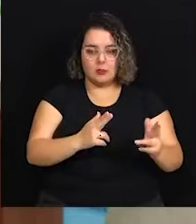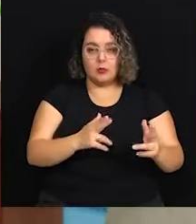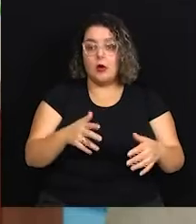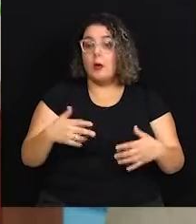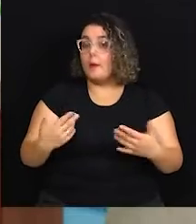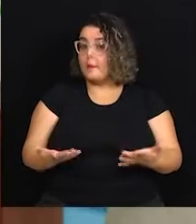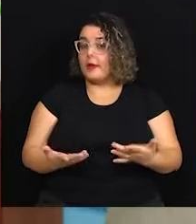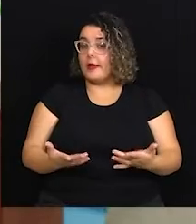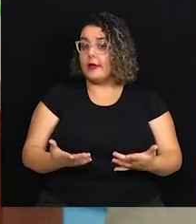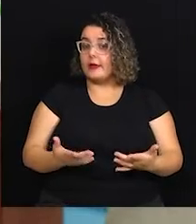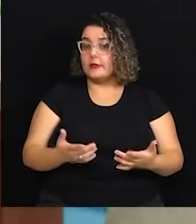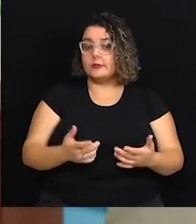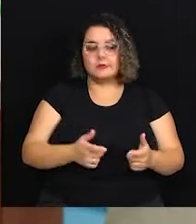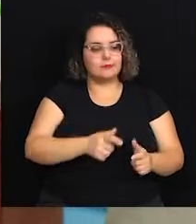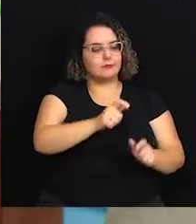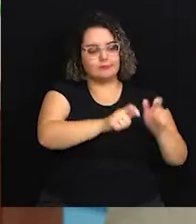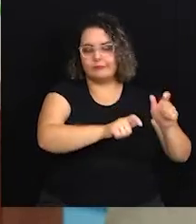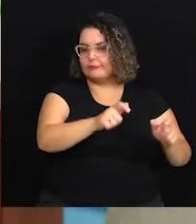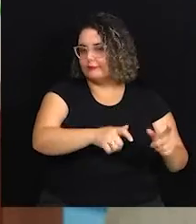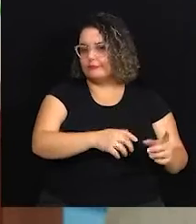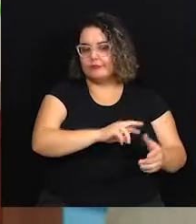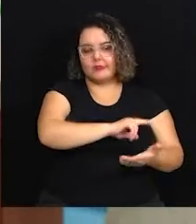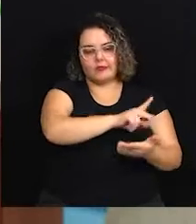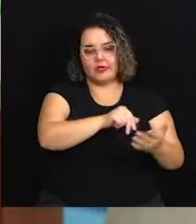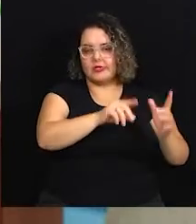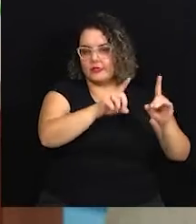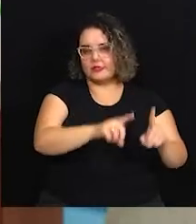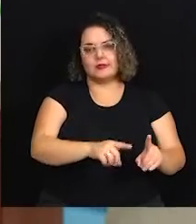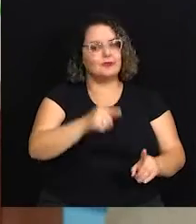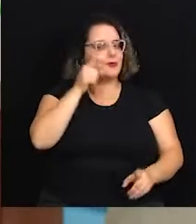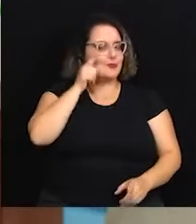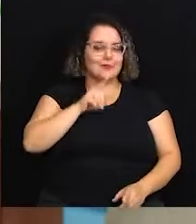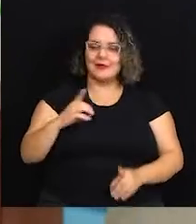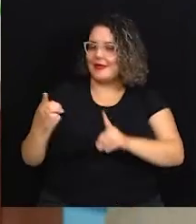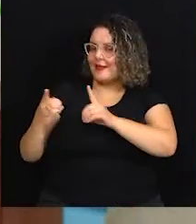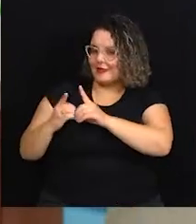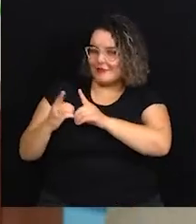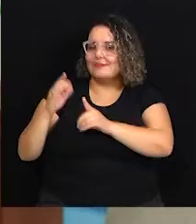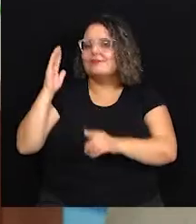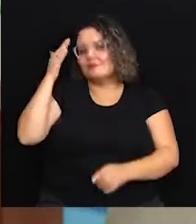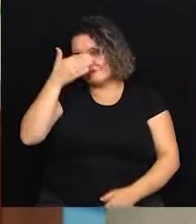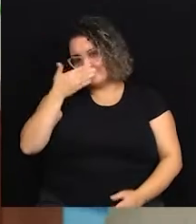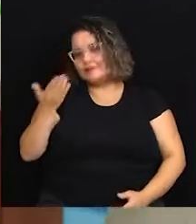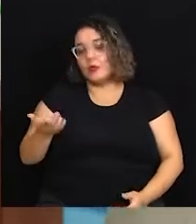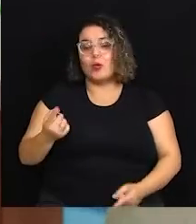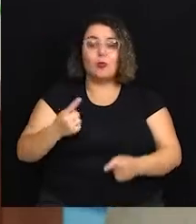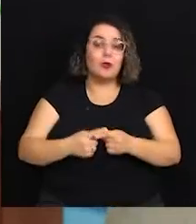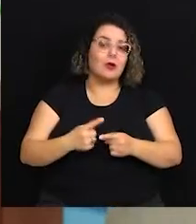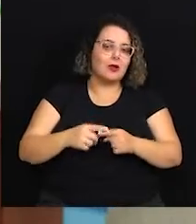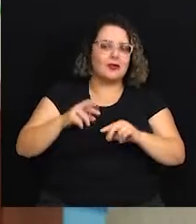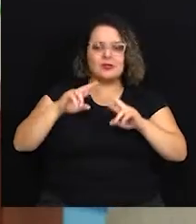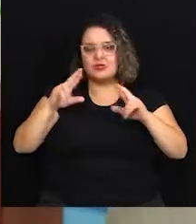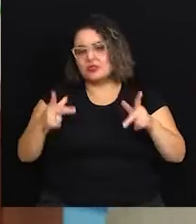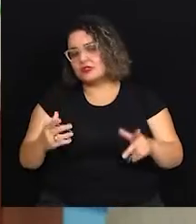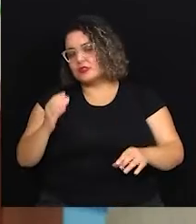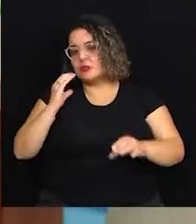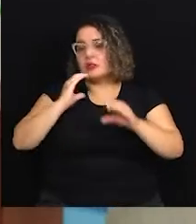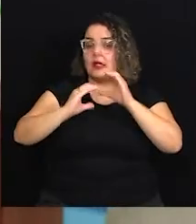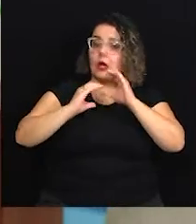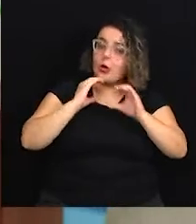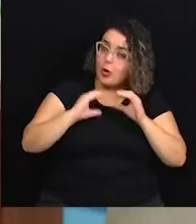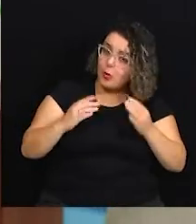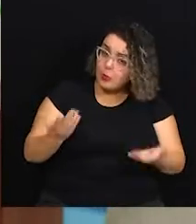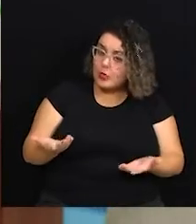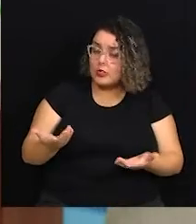né? Só que nem sempre quem atende o múltiplo sensorial consegue atender o surdo-cego, porque tem diferenças na comunicação,